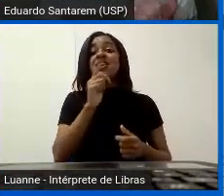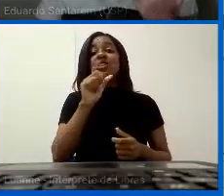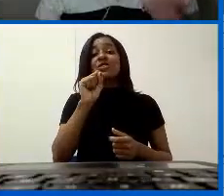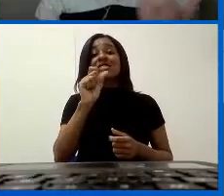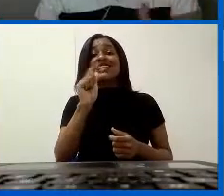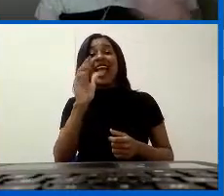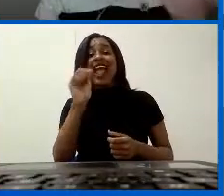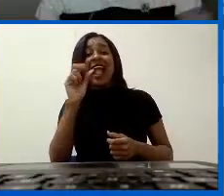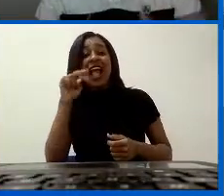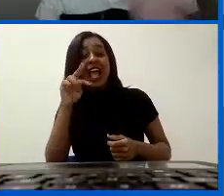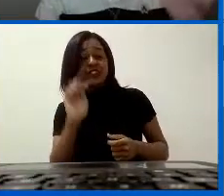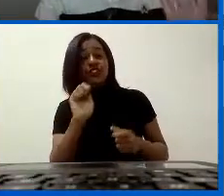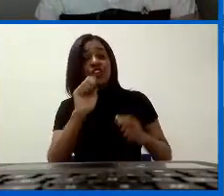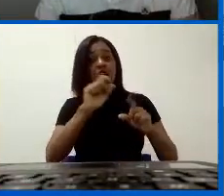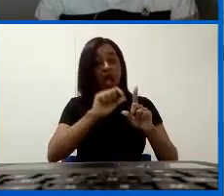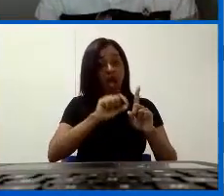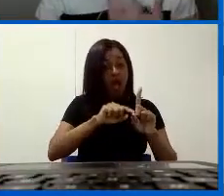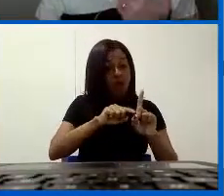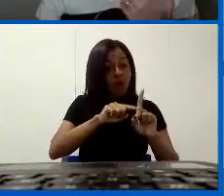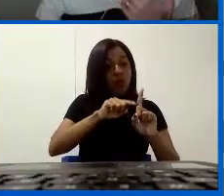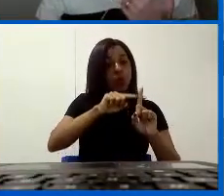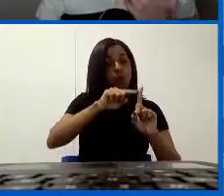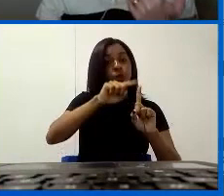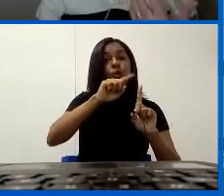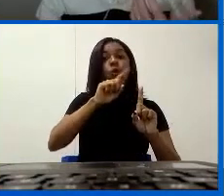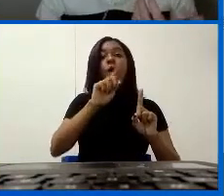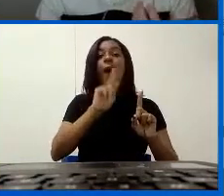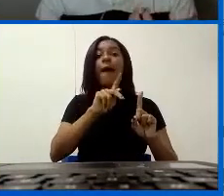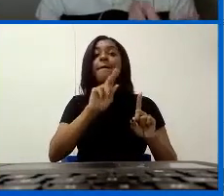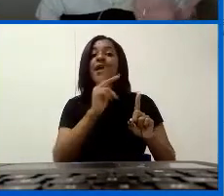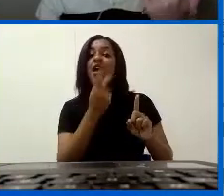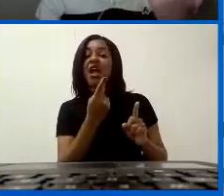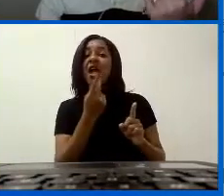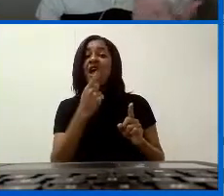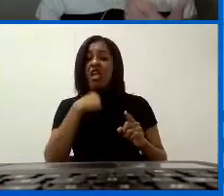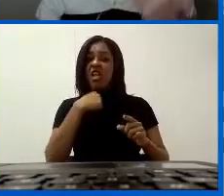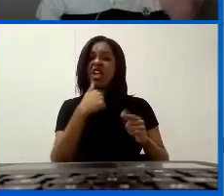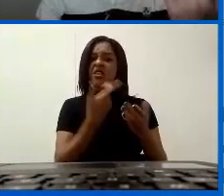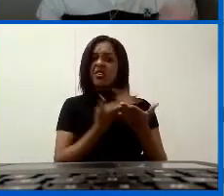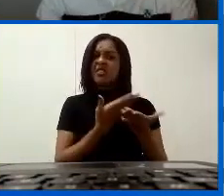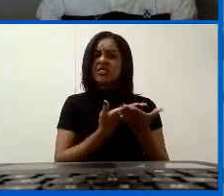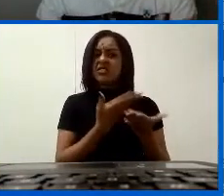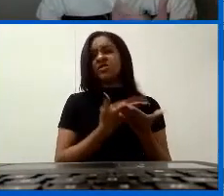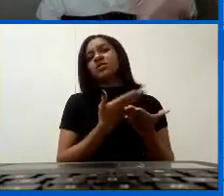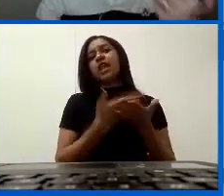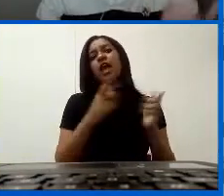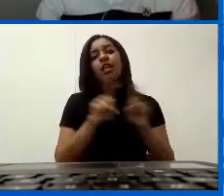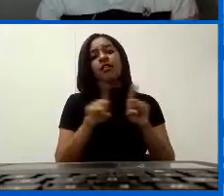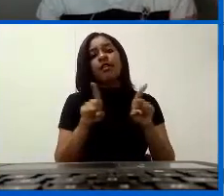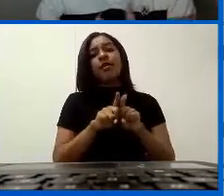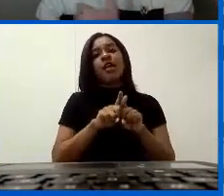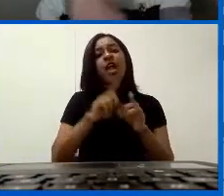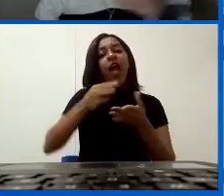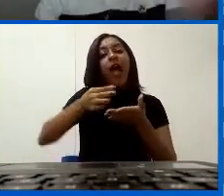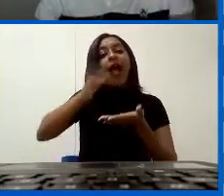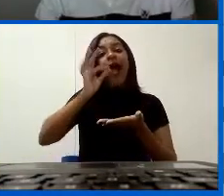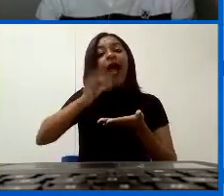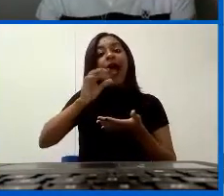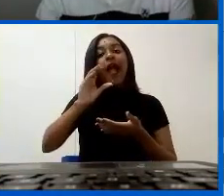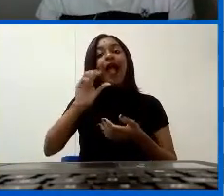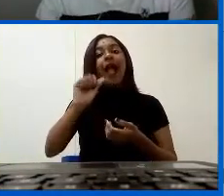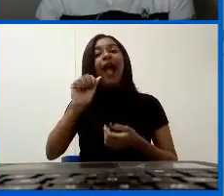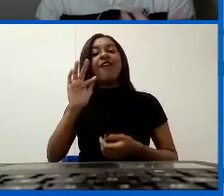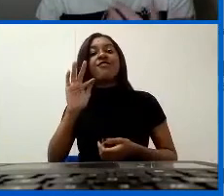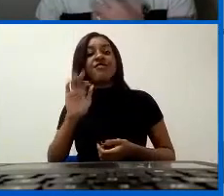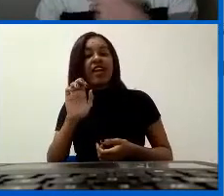o PH eu posso trabalhar com outras coisas posso trabalhar com café eu posso trabalhar eh com suco de laranja faça